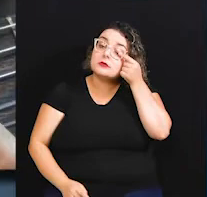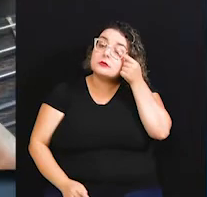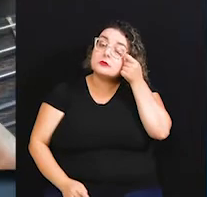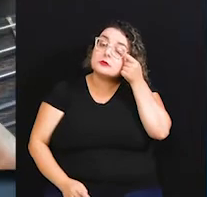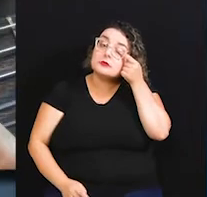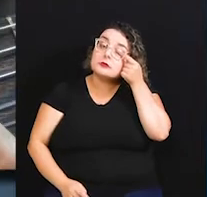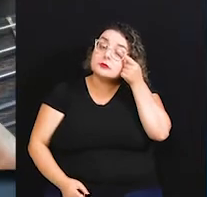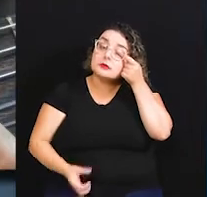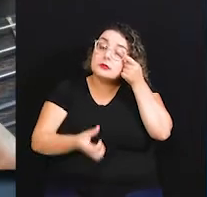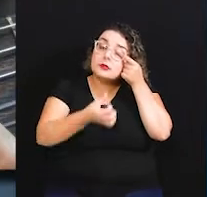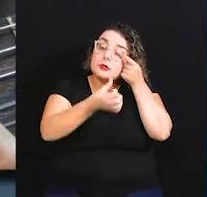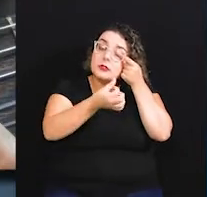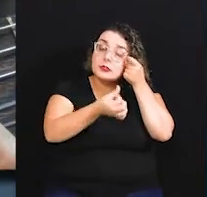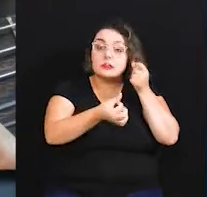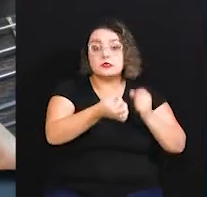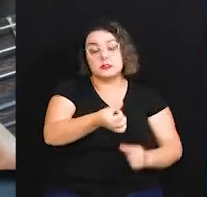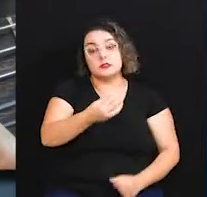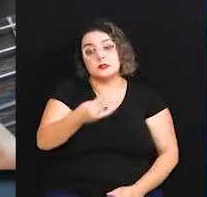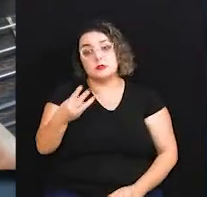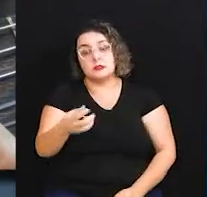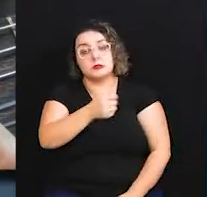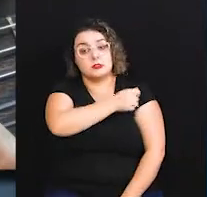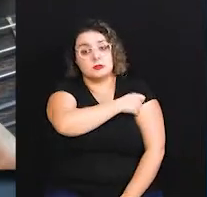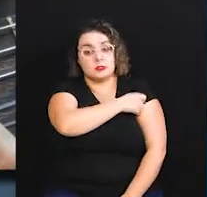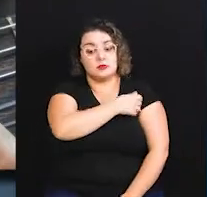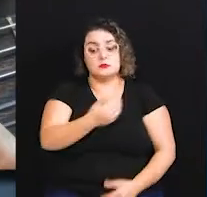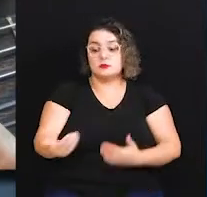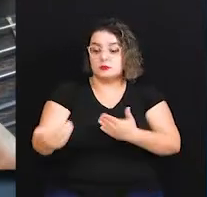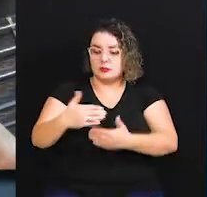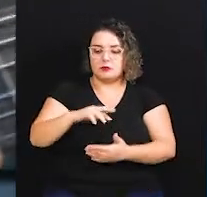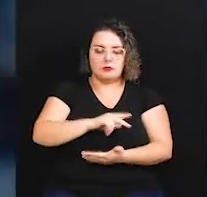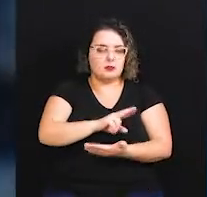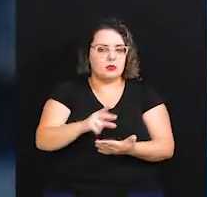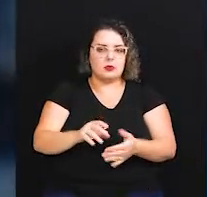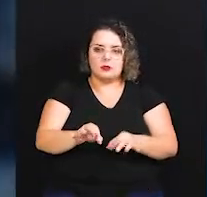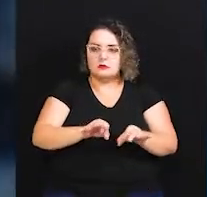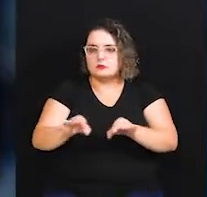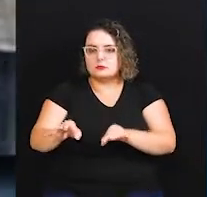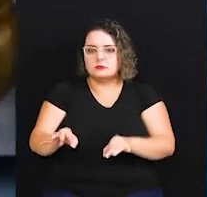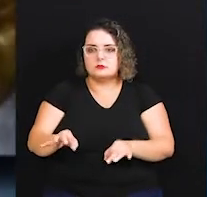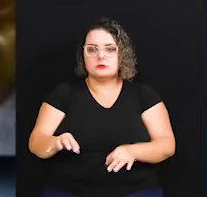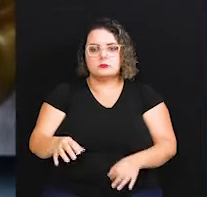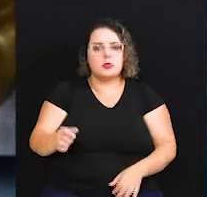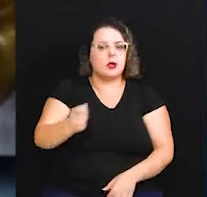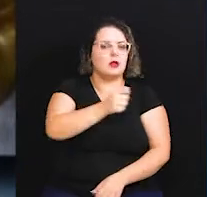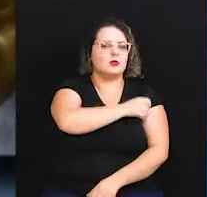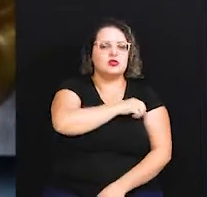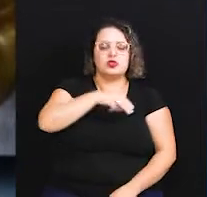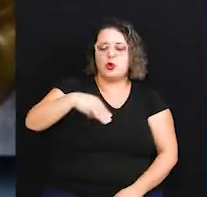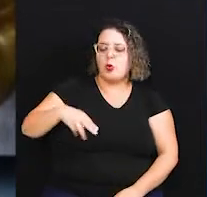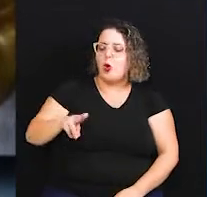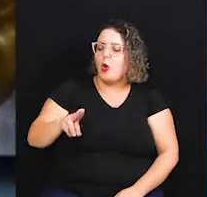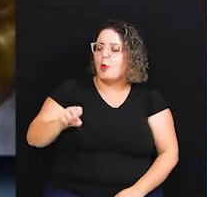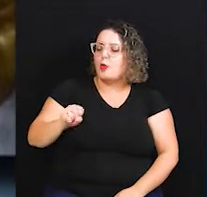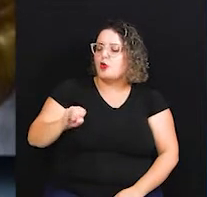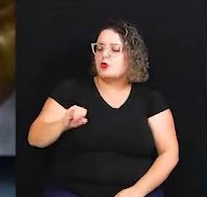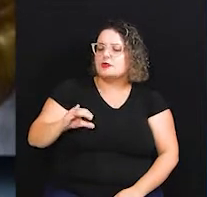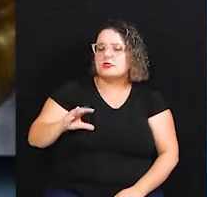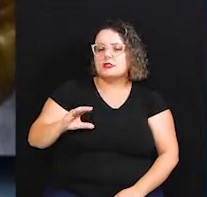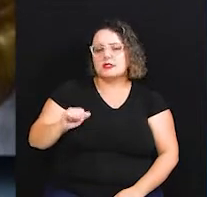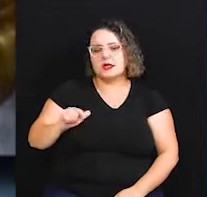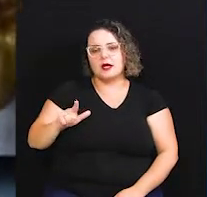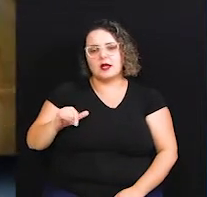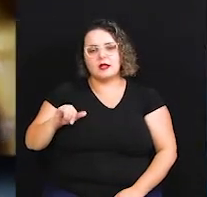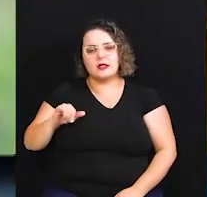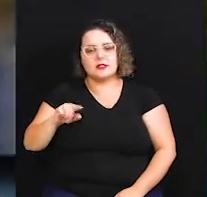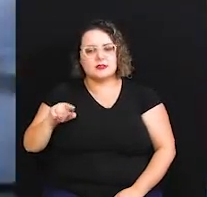são, né, 633 alunos, né, em diversos projetos, aula de musicalização. Então, a criançada de 5